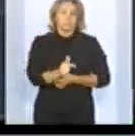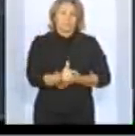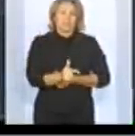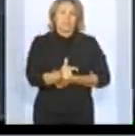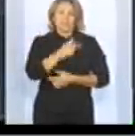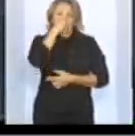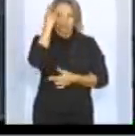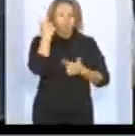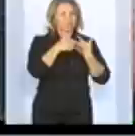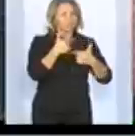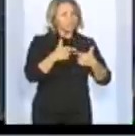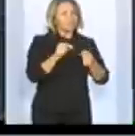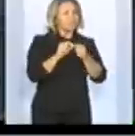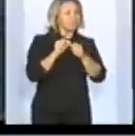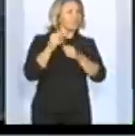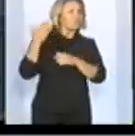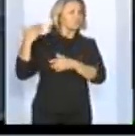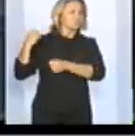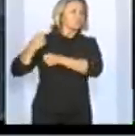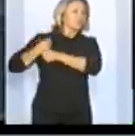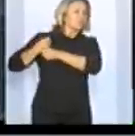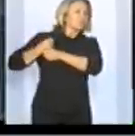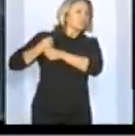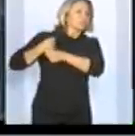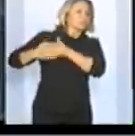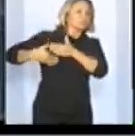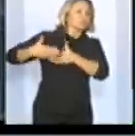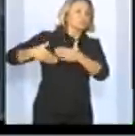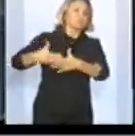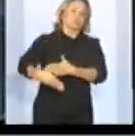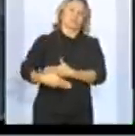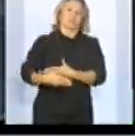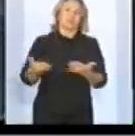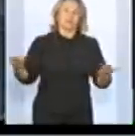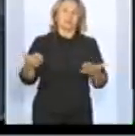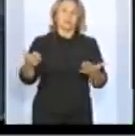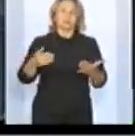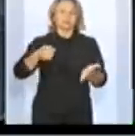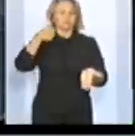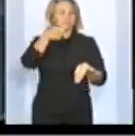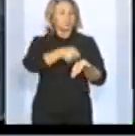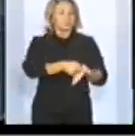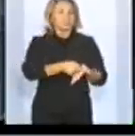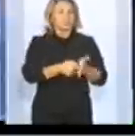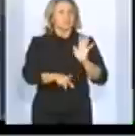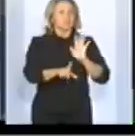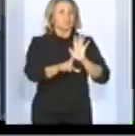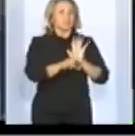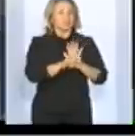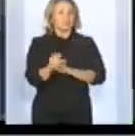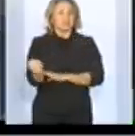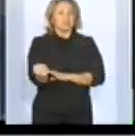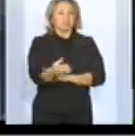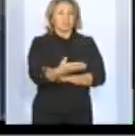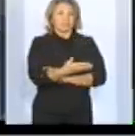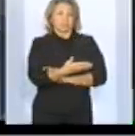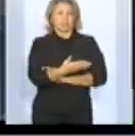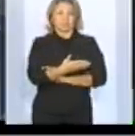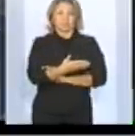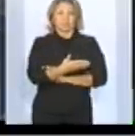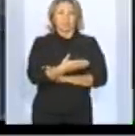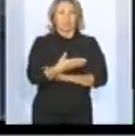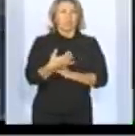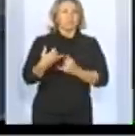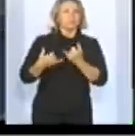operadores vieram fazendo isso durante os últimos anos. Quando a lei veio e traz uma entrada de um novo player no jogo